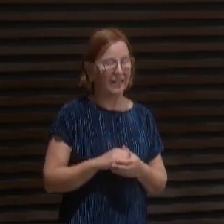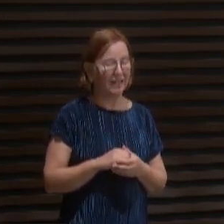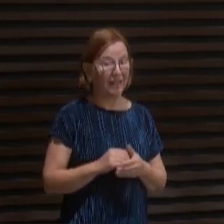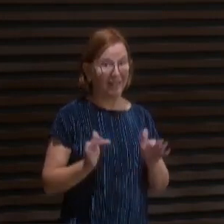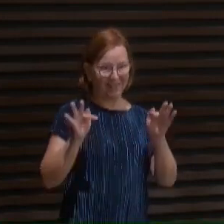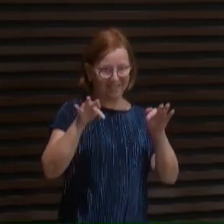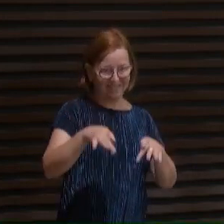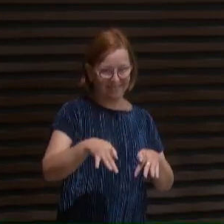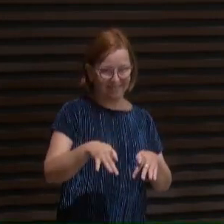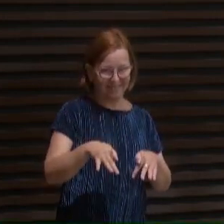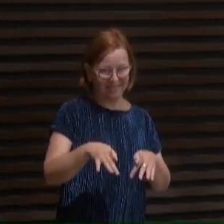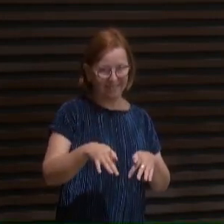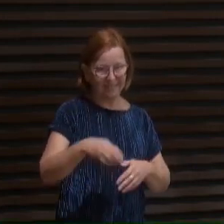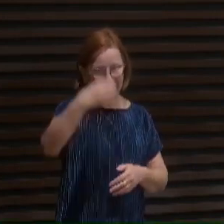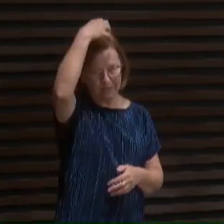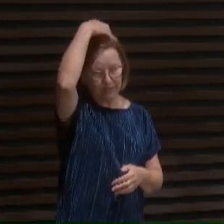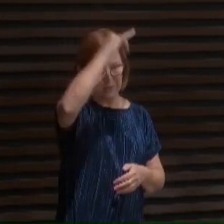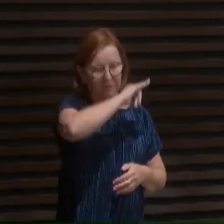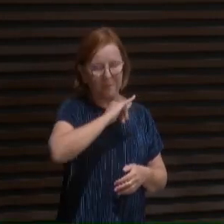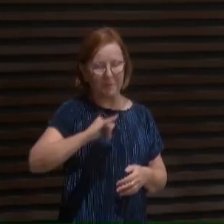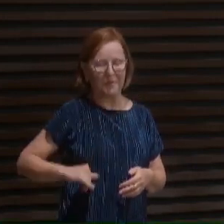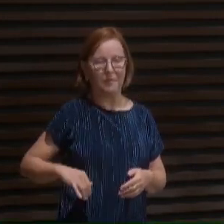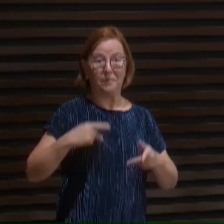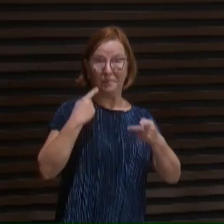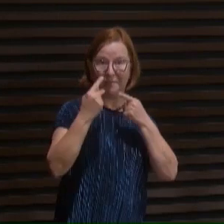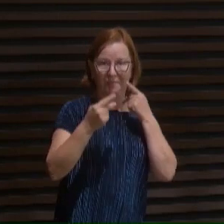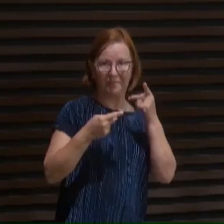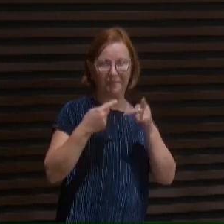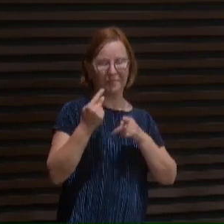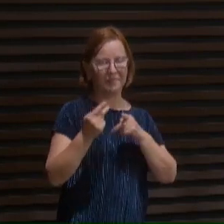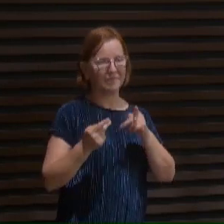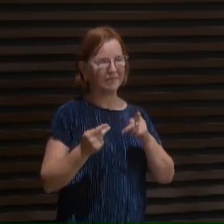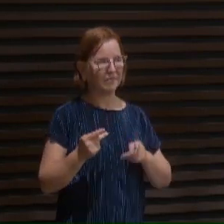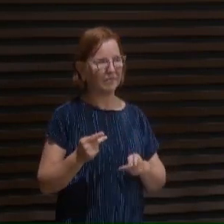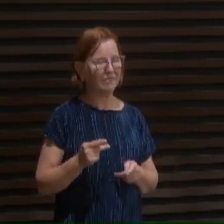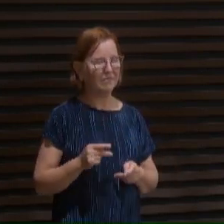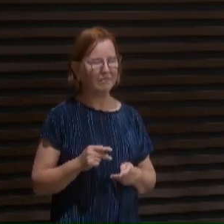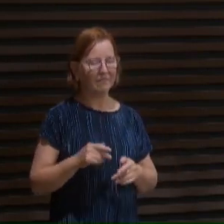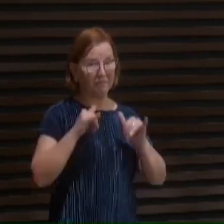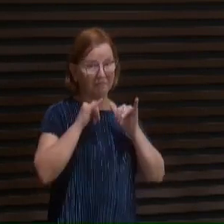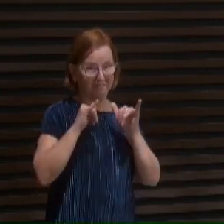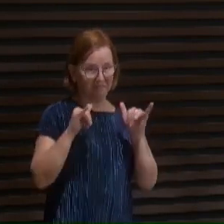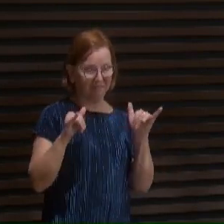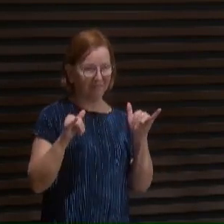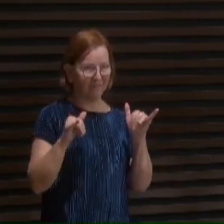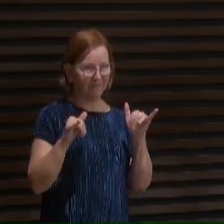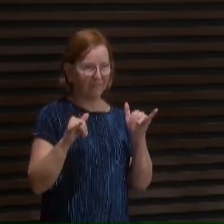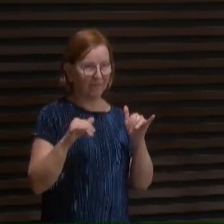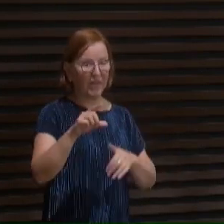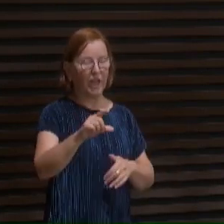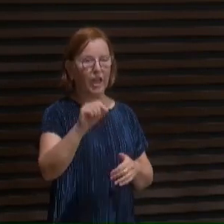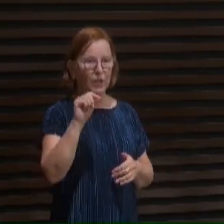Finalmente, o príncipe dá uma palavra e diz: a